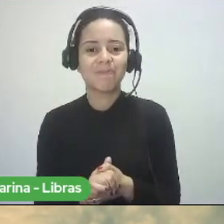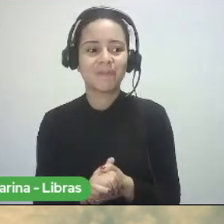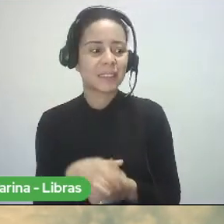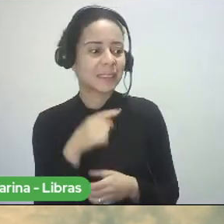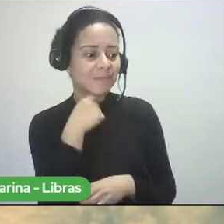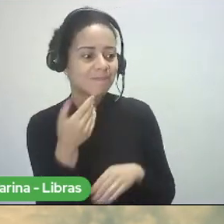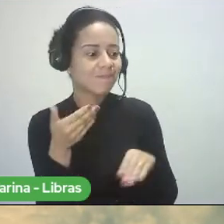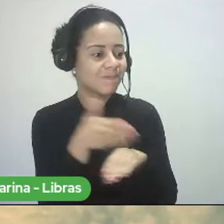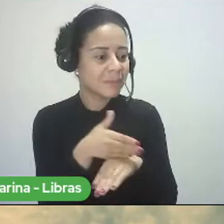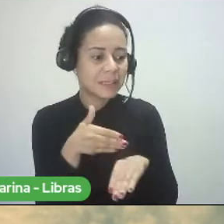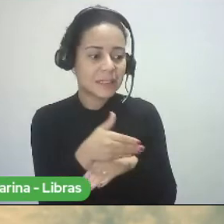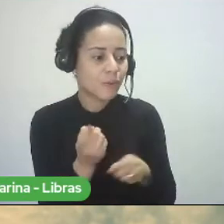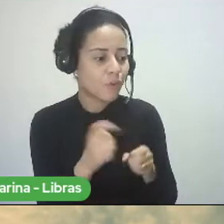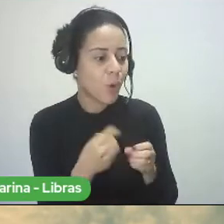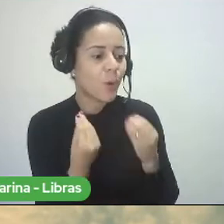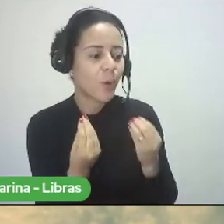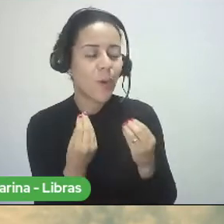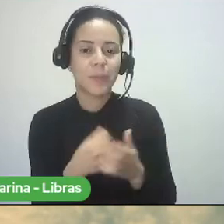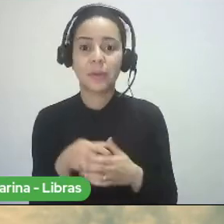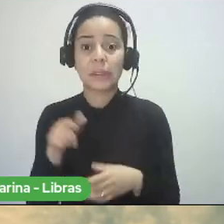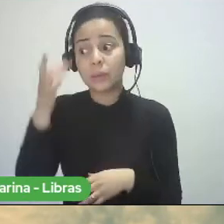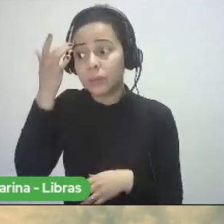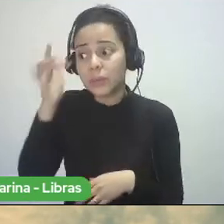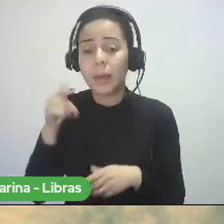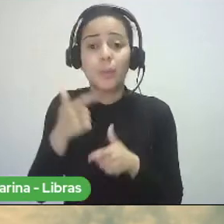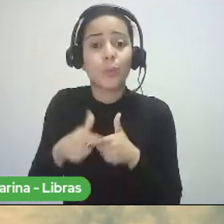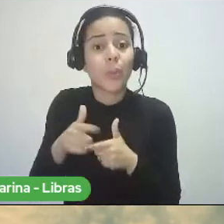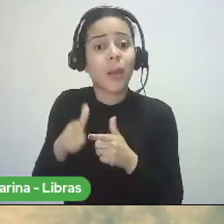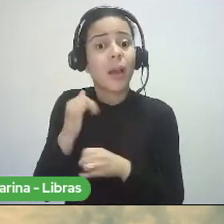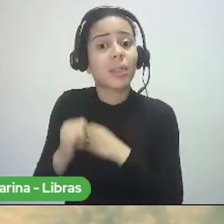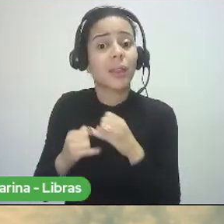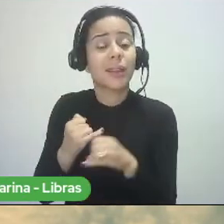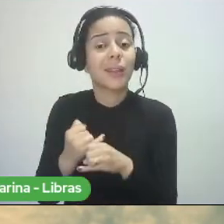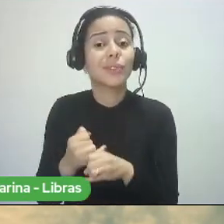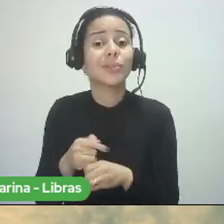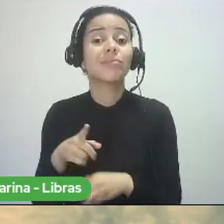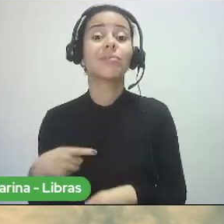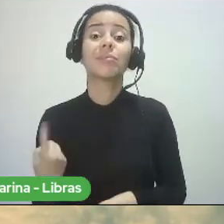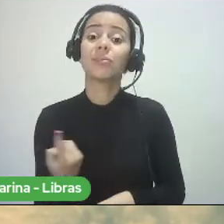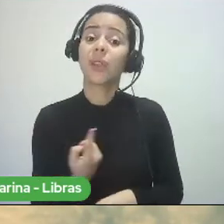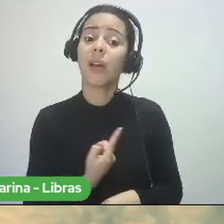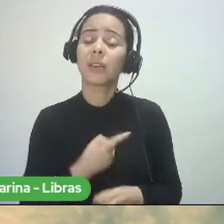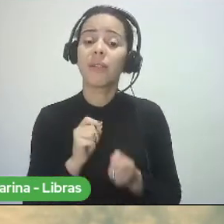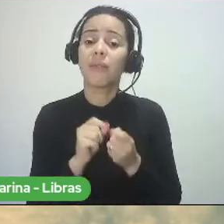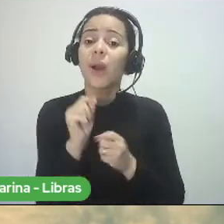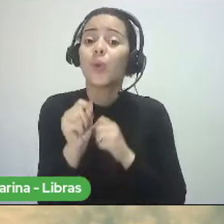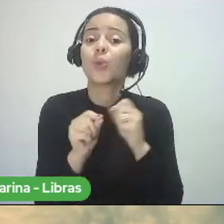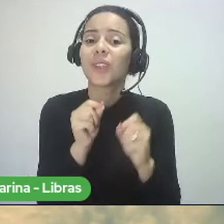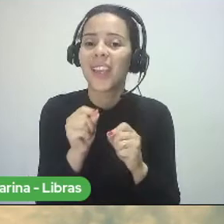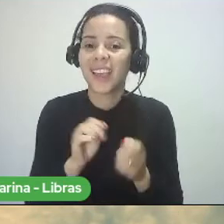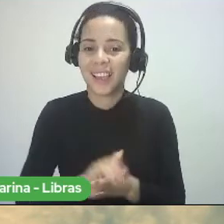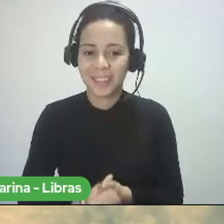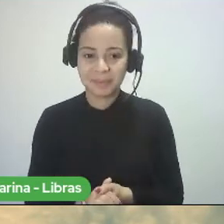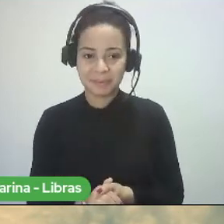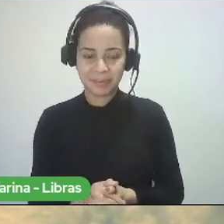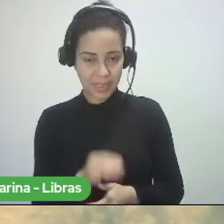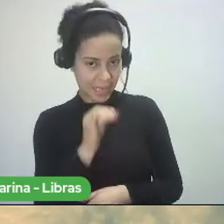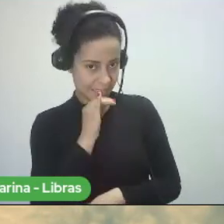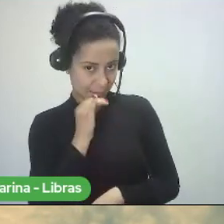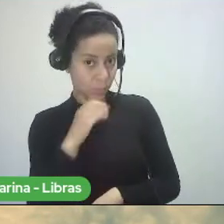problema desse tipo? Ou se a minha ferramenta, a gente usa muito o Zoom e o